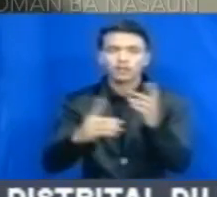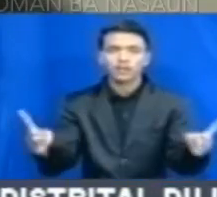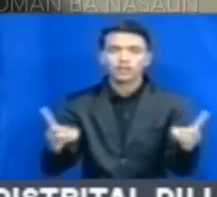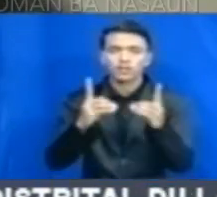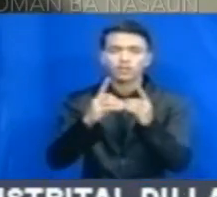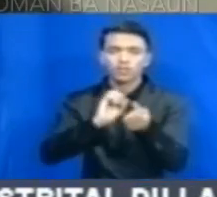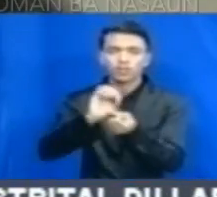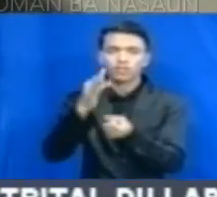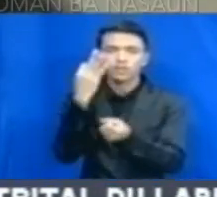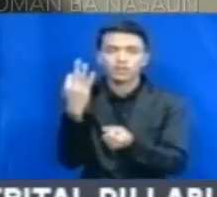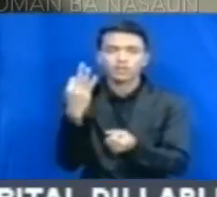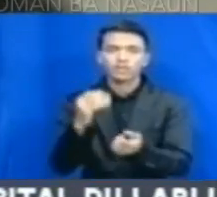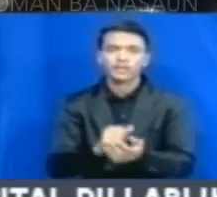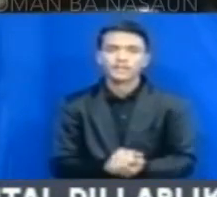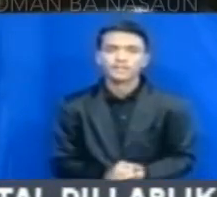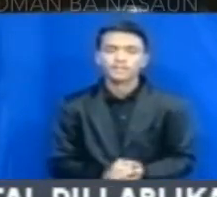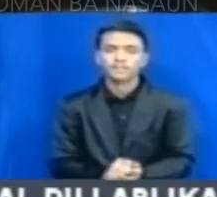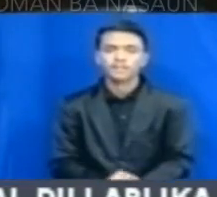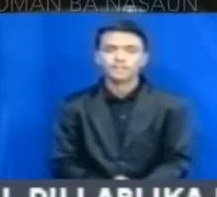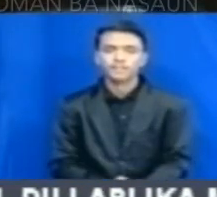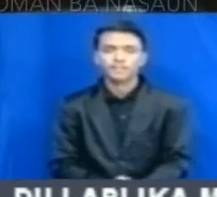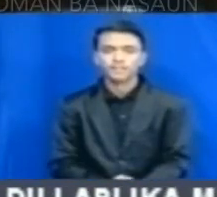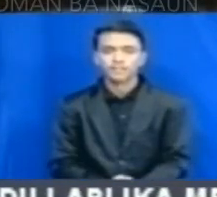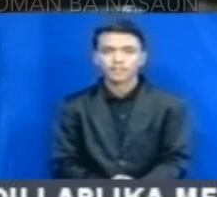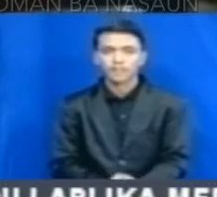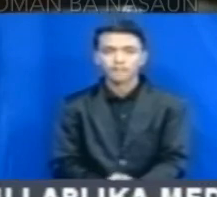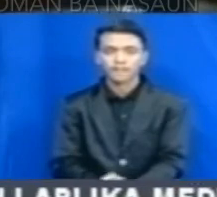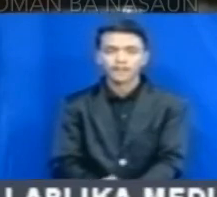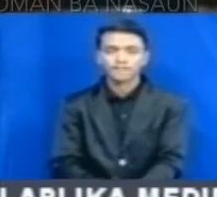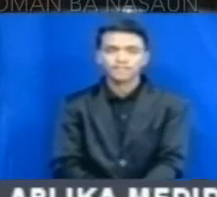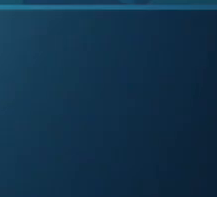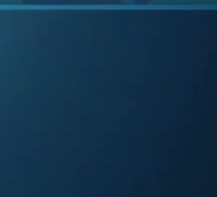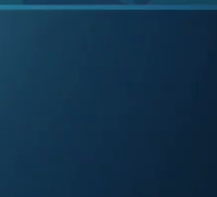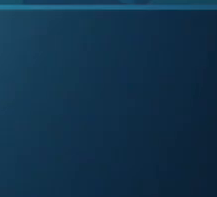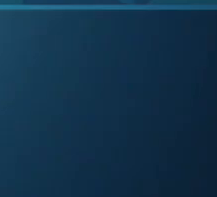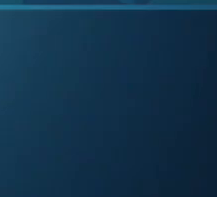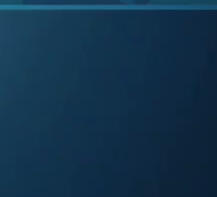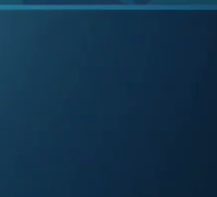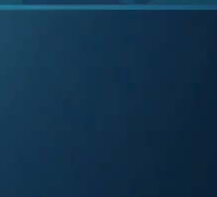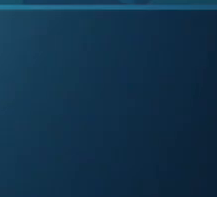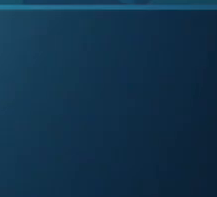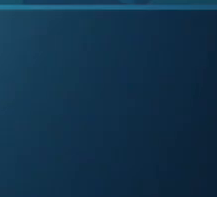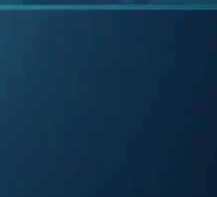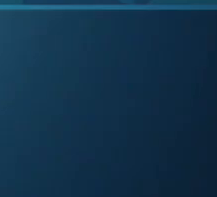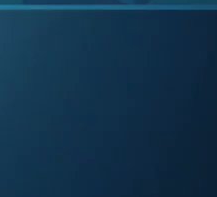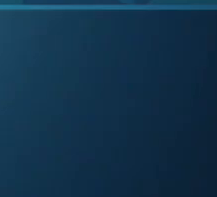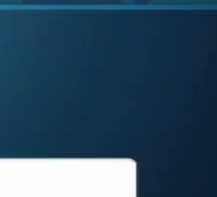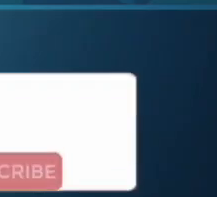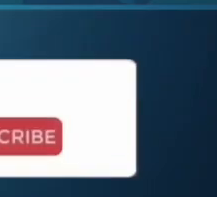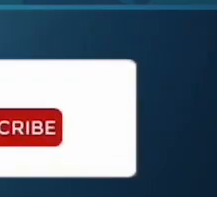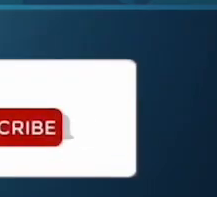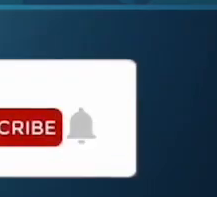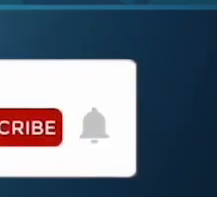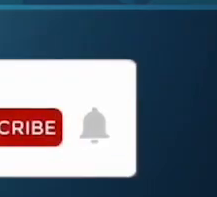pandemia COVID-19. Amaro Ornai, Miguel da Costa, RTTL. Atu retang informação